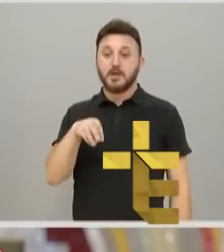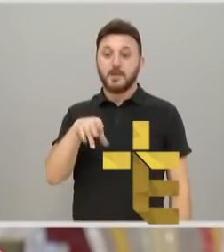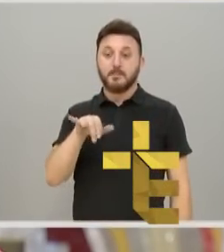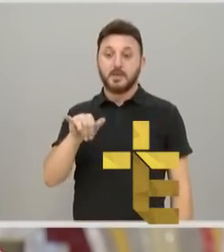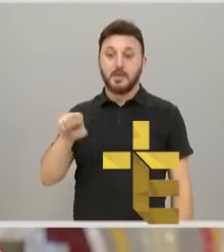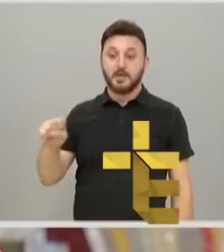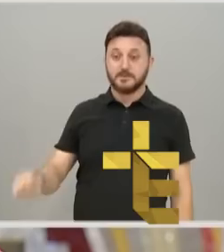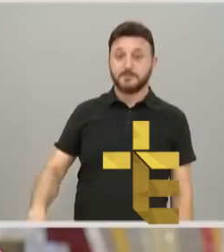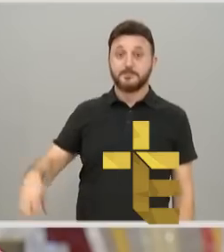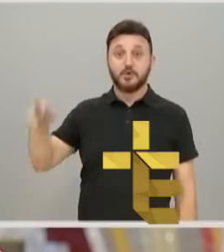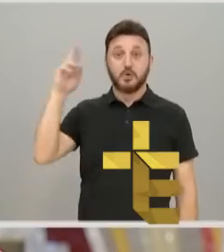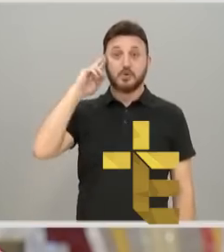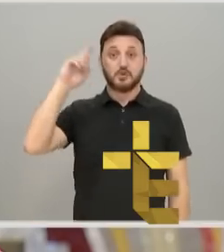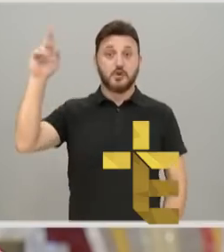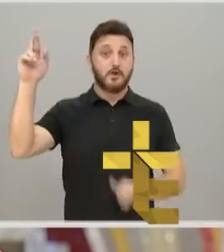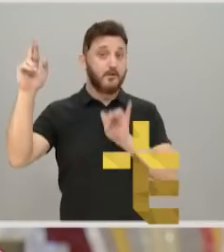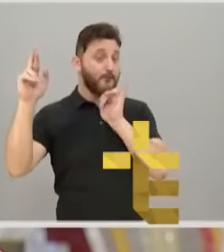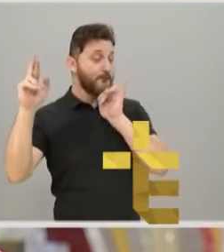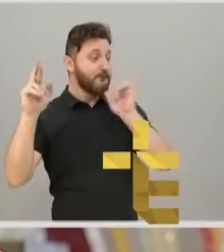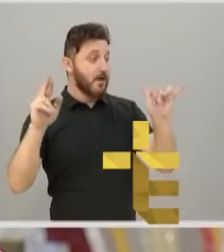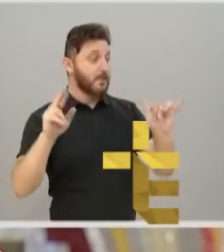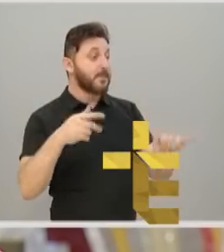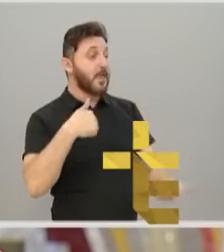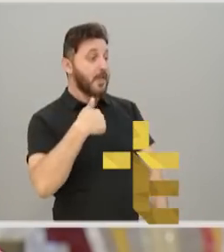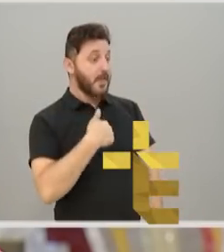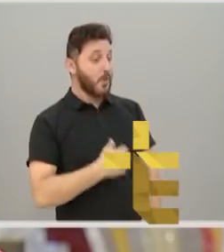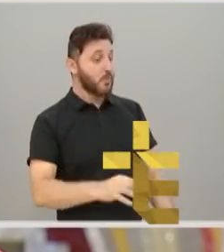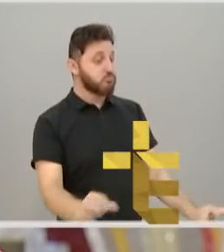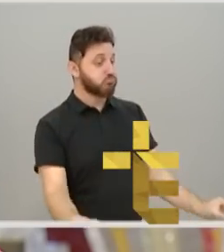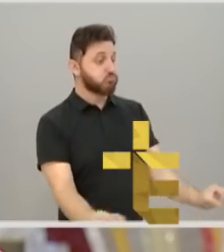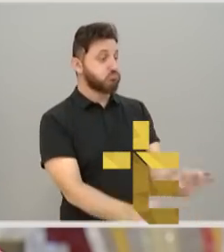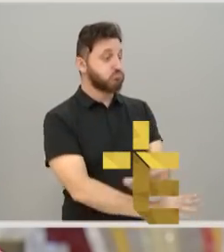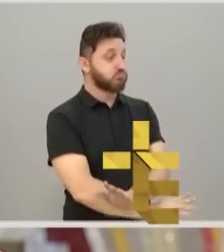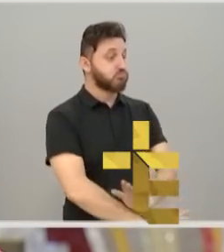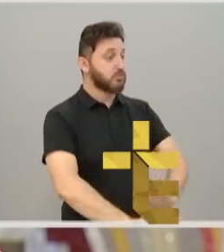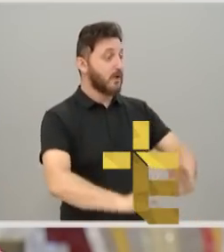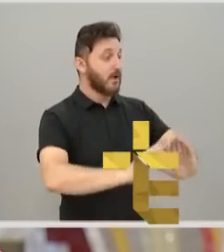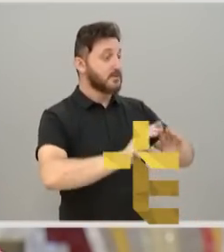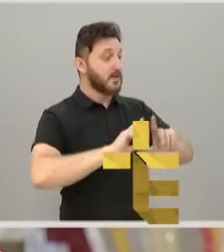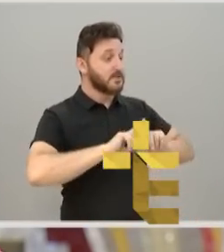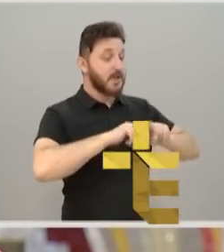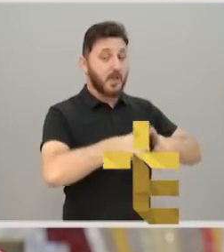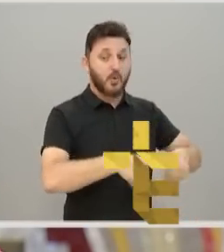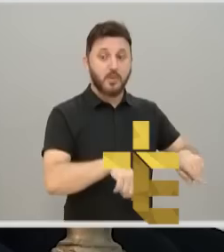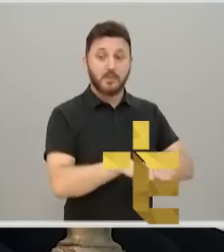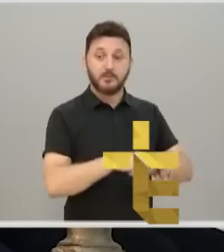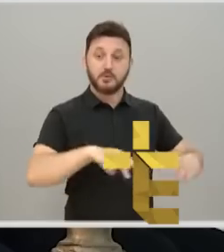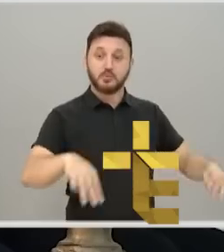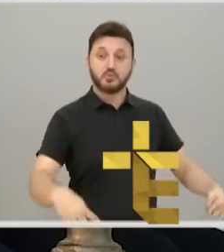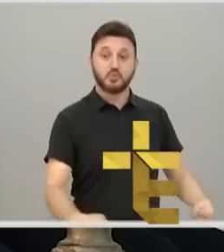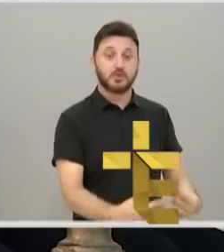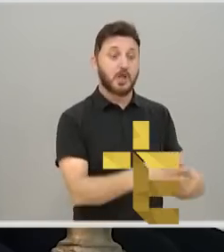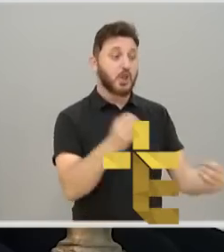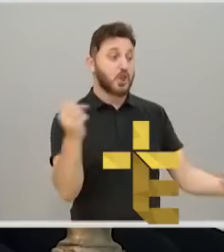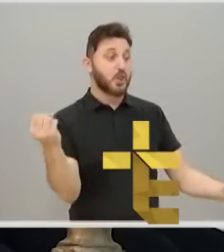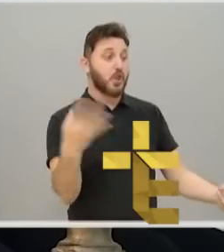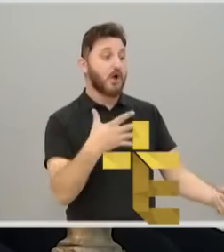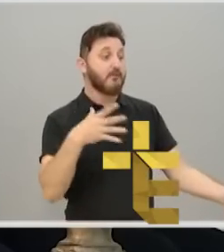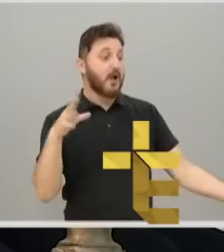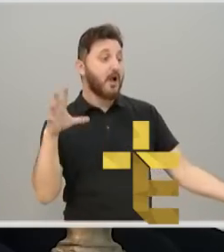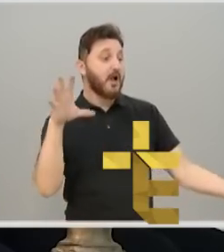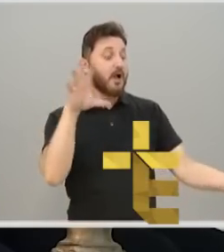diz o Senhor, em que concluirei com a casa de Israel e a casa de Judá uma nova